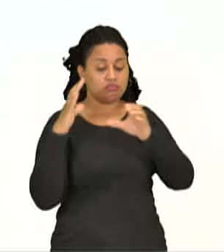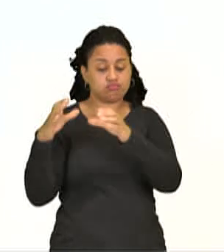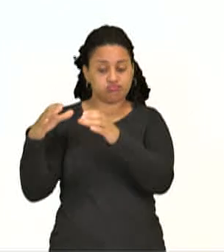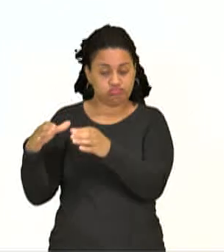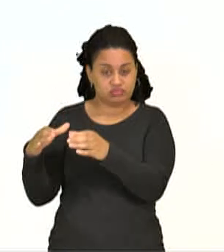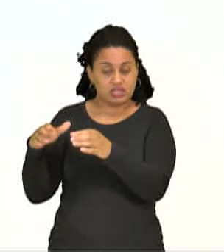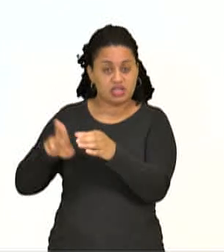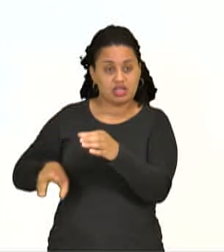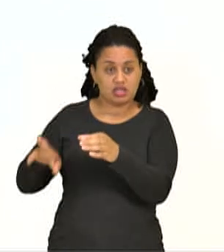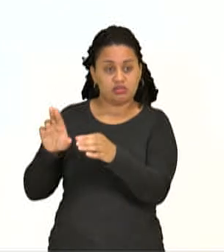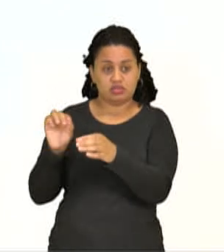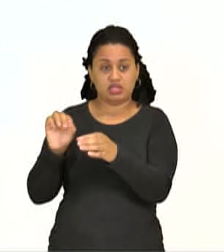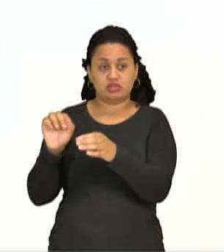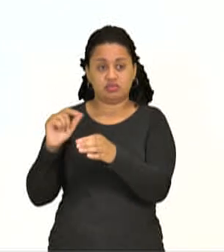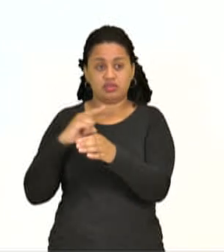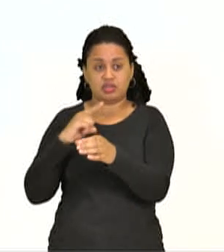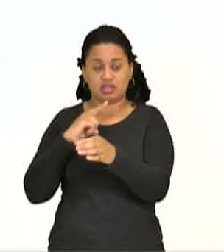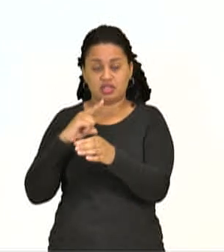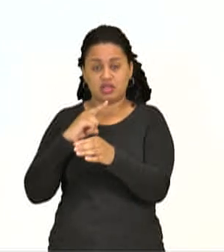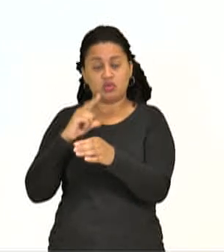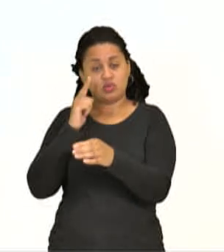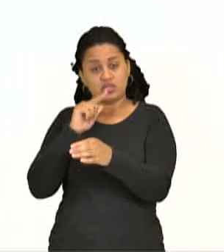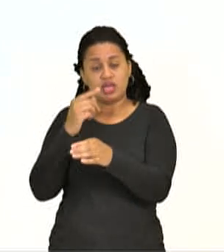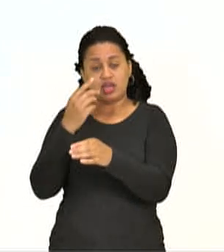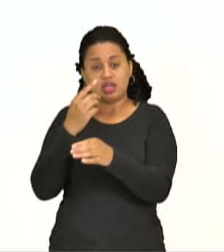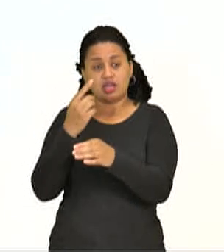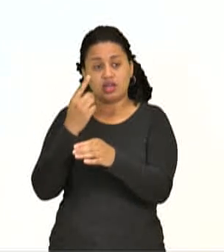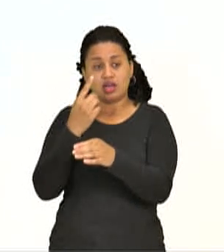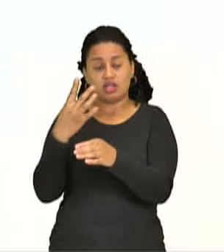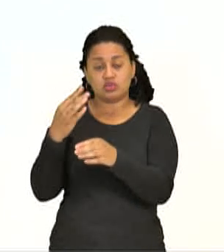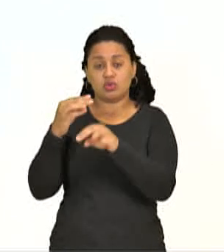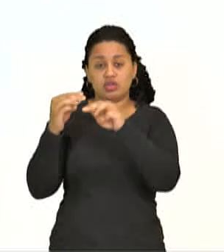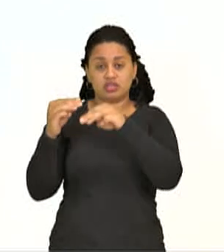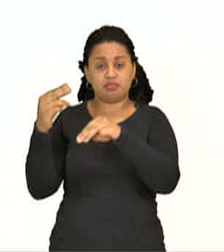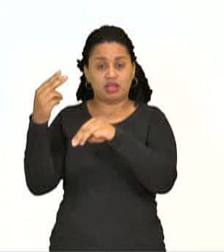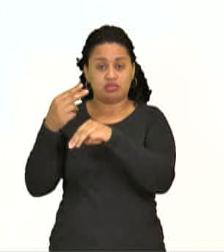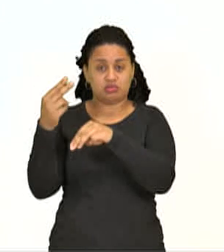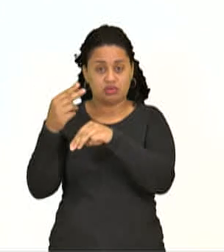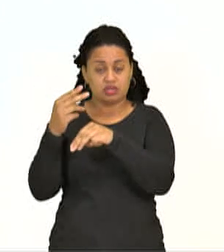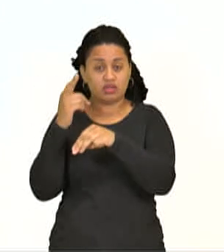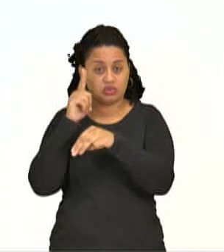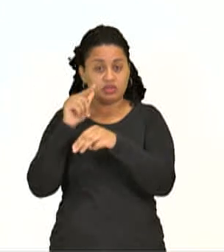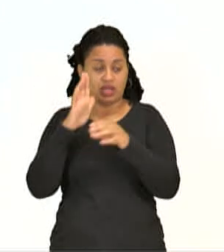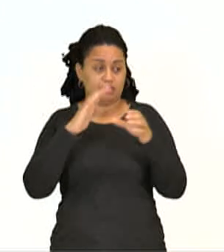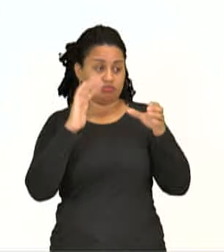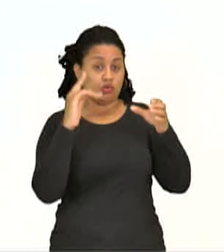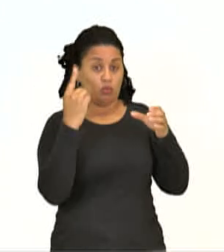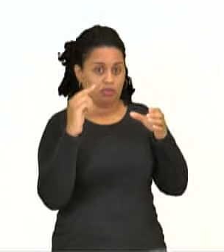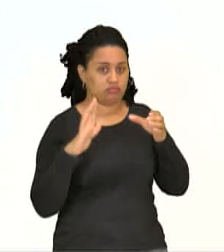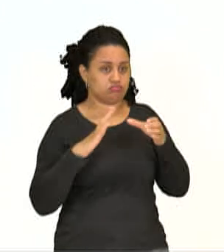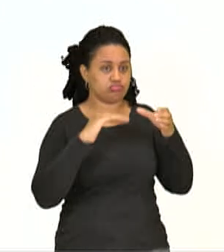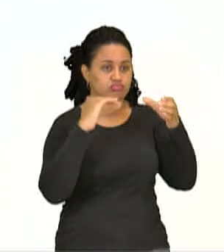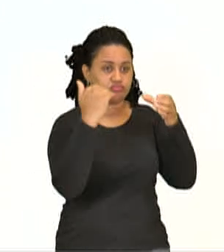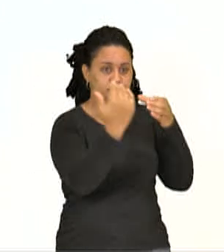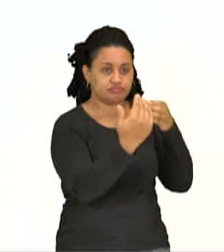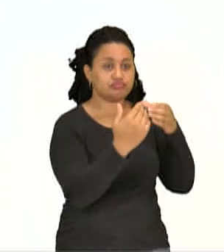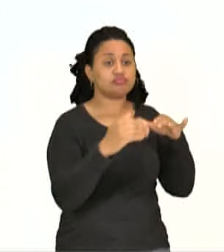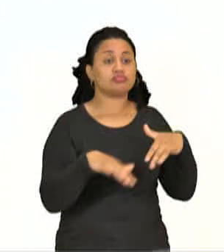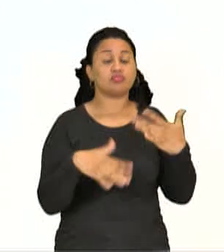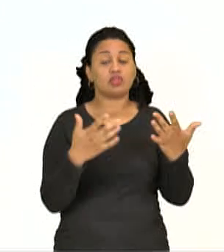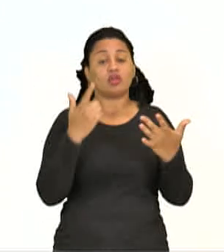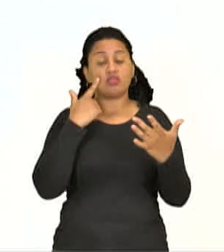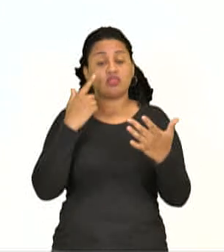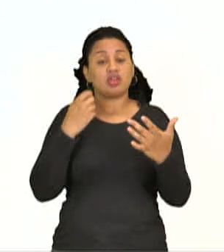que é usado na pintura, pintam-se 14 metros quadrados dessa superfície. Determinar